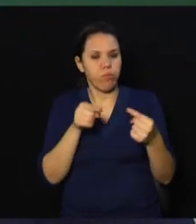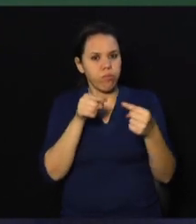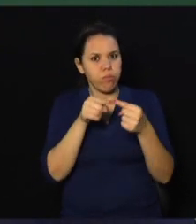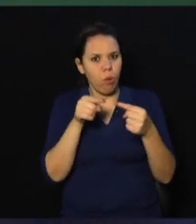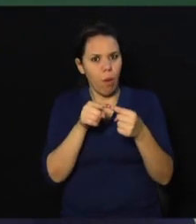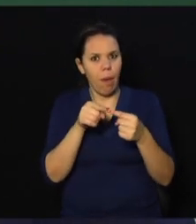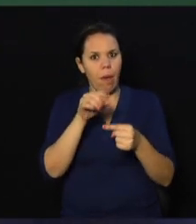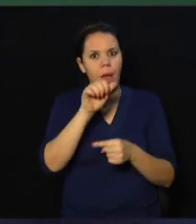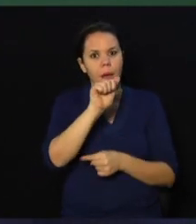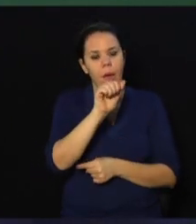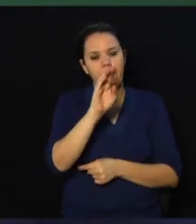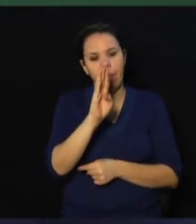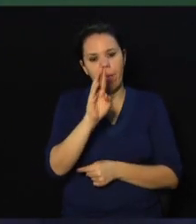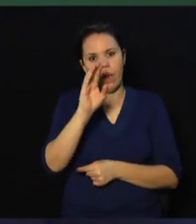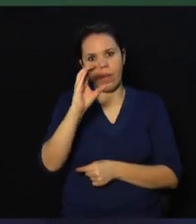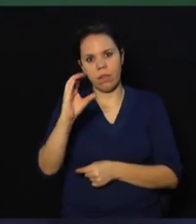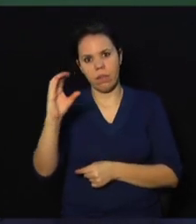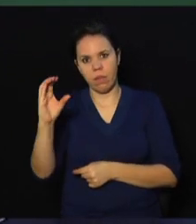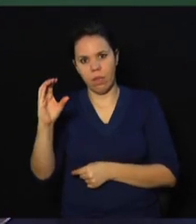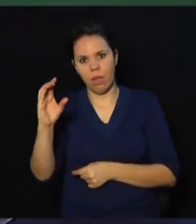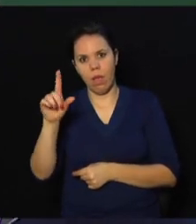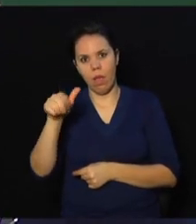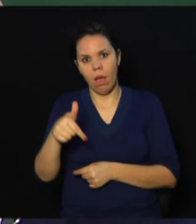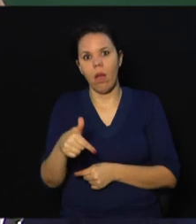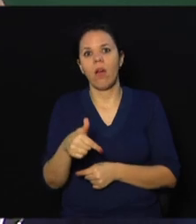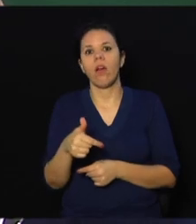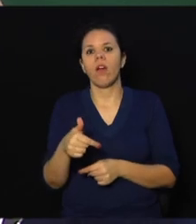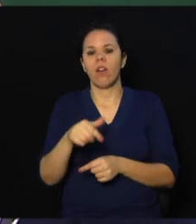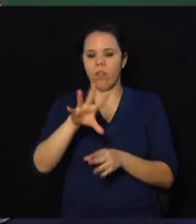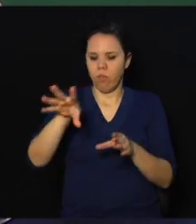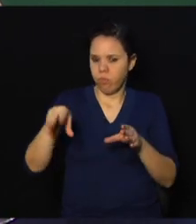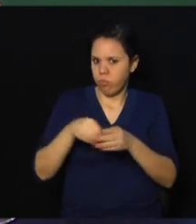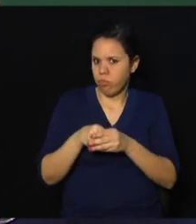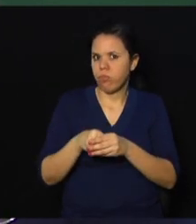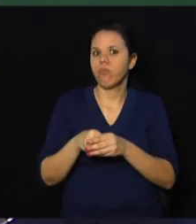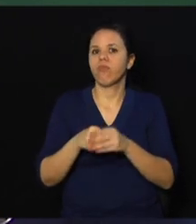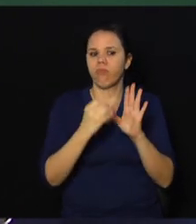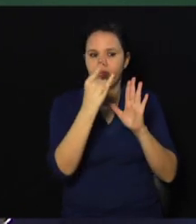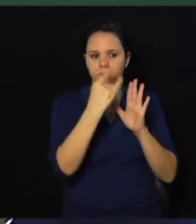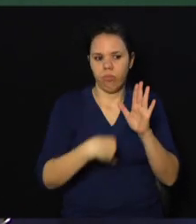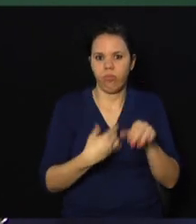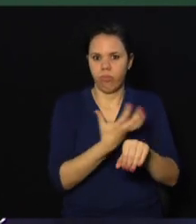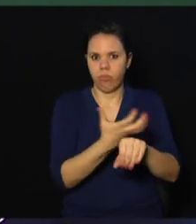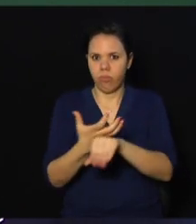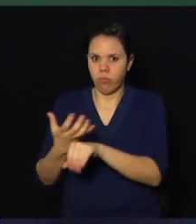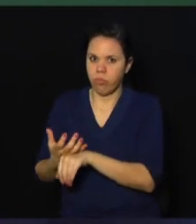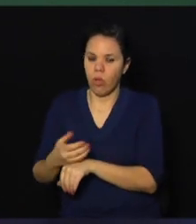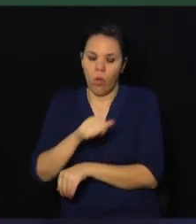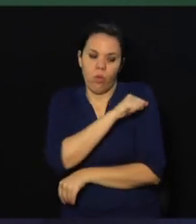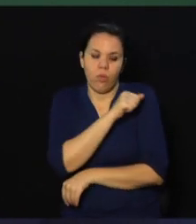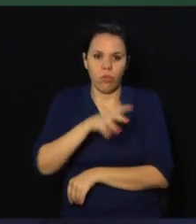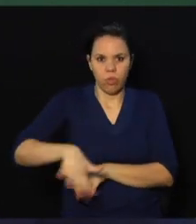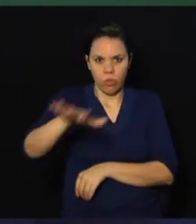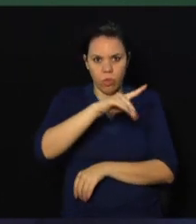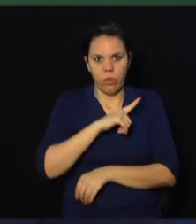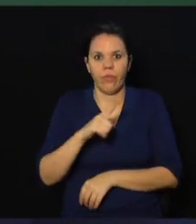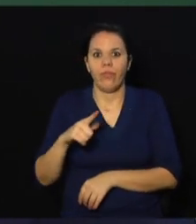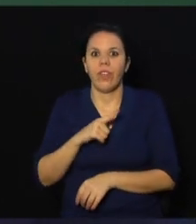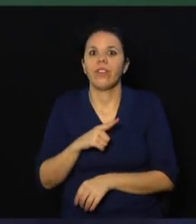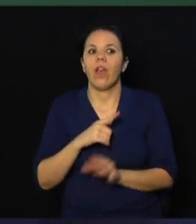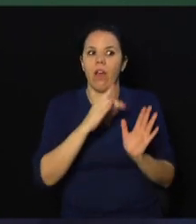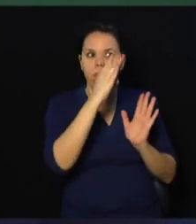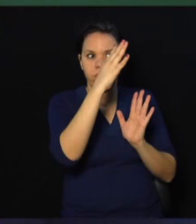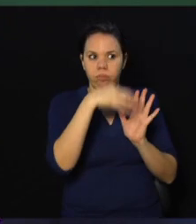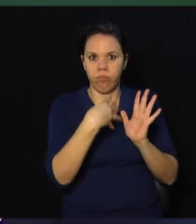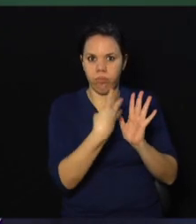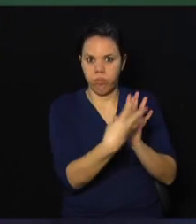Base Nacional Comum Curricular, que vai ser implementada no novo ensino médio. A ideia é que os alunos vão ter uma grade de aulas